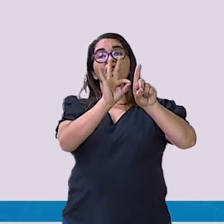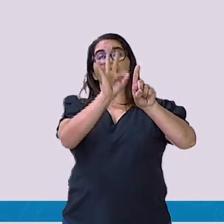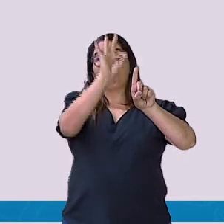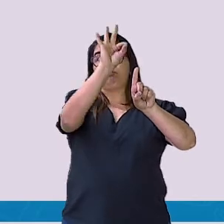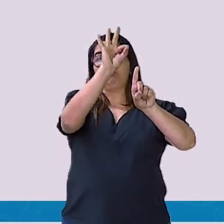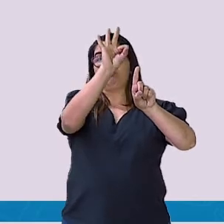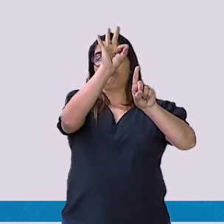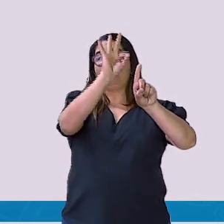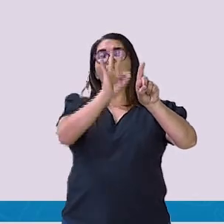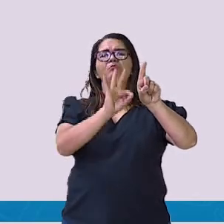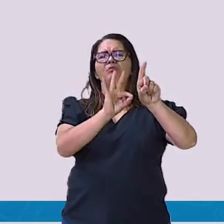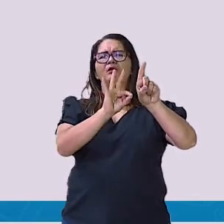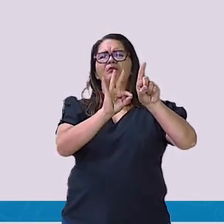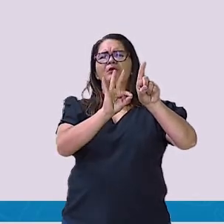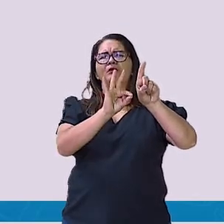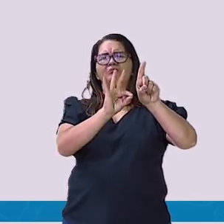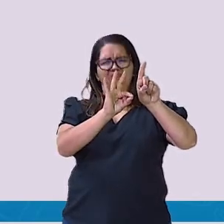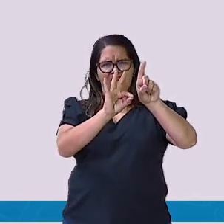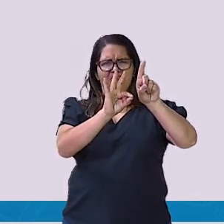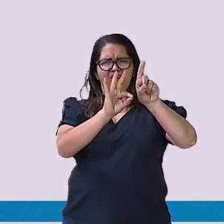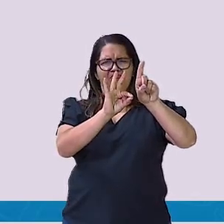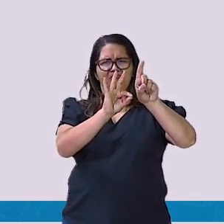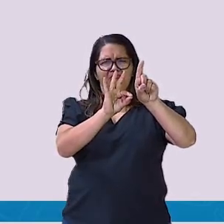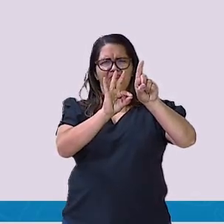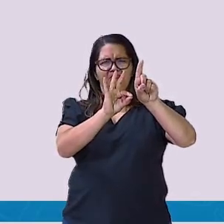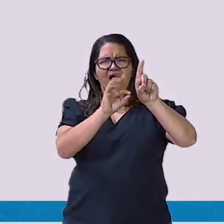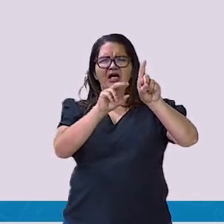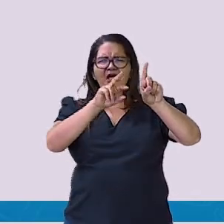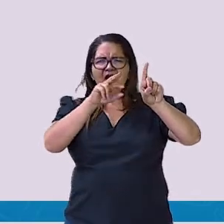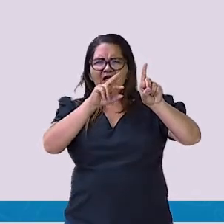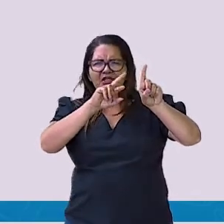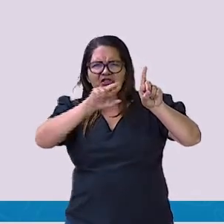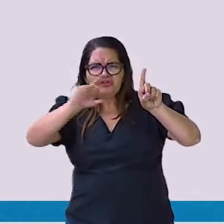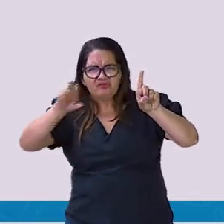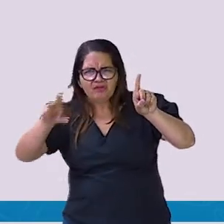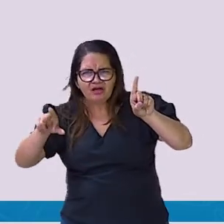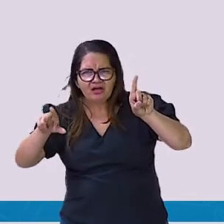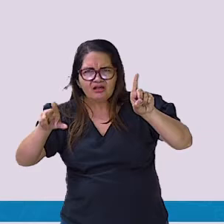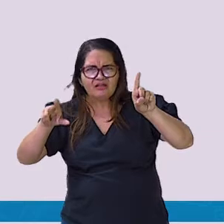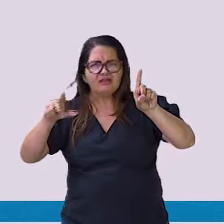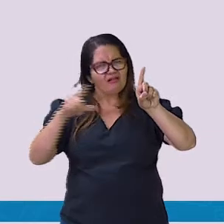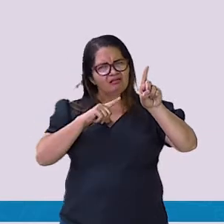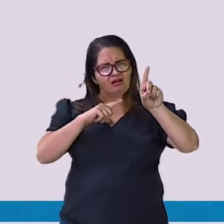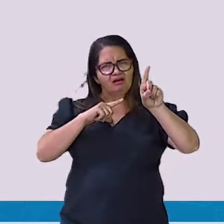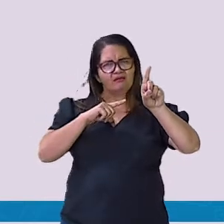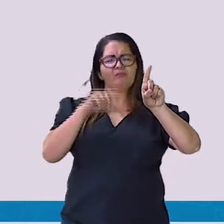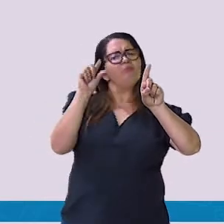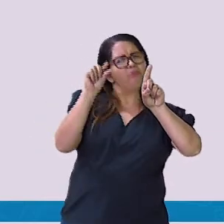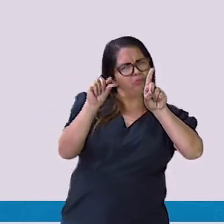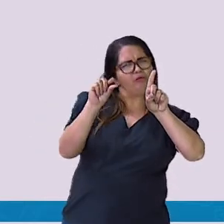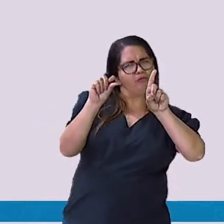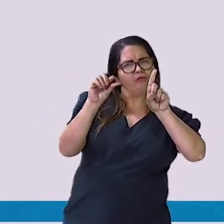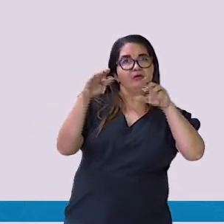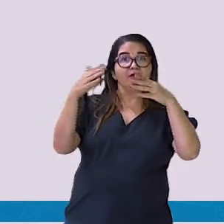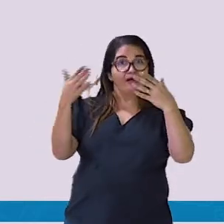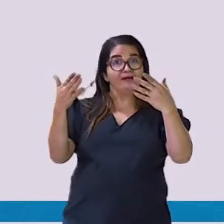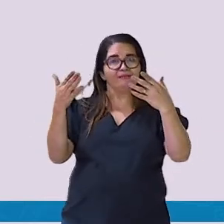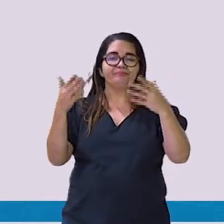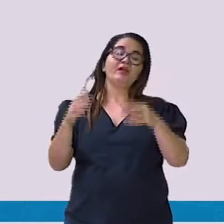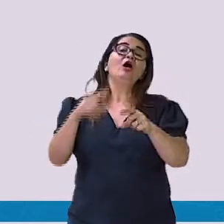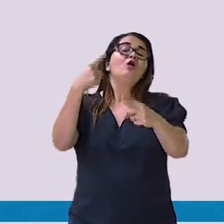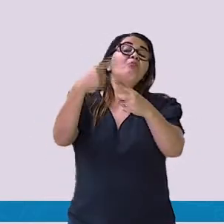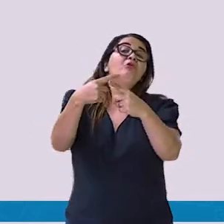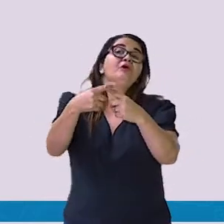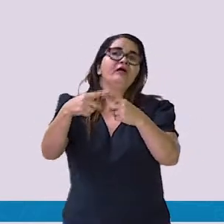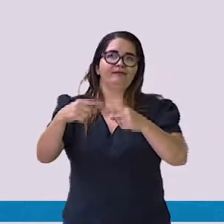exemplo, quando a gente for estudar deserto, no deserto, de dia a temperatura pode ser